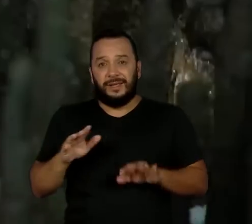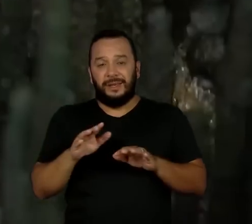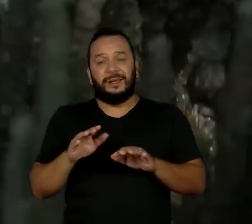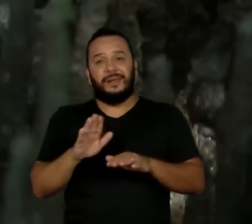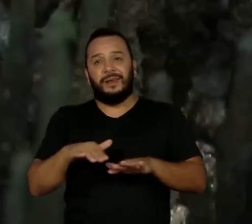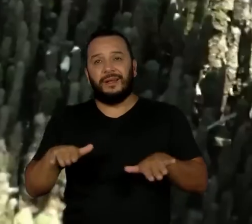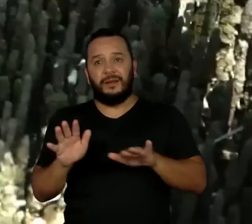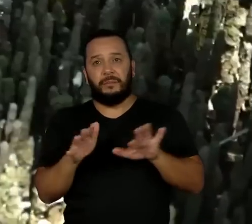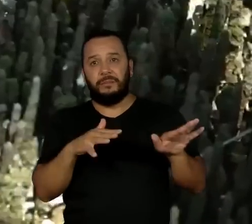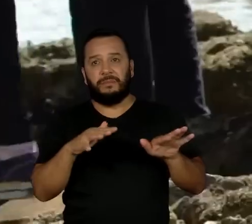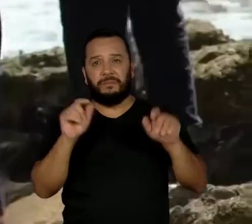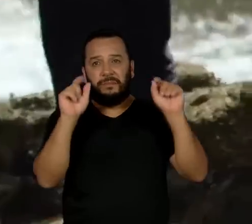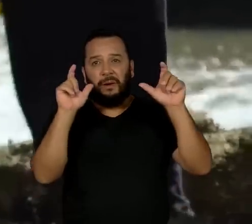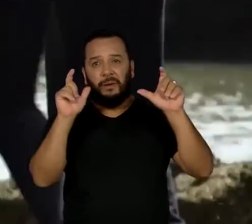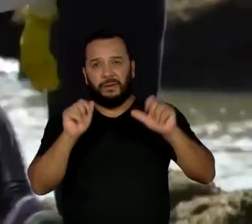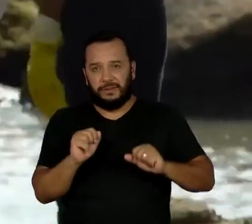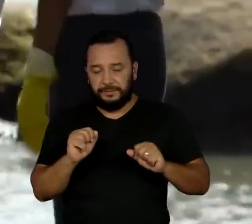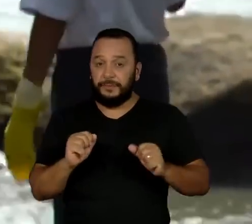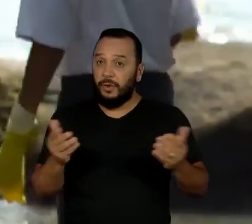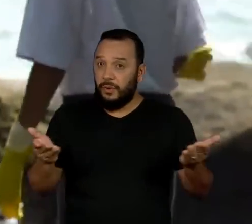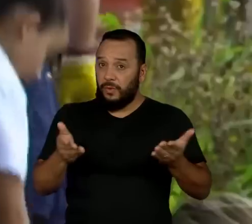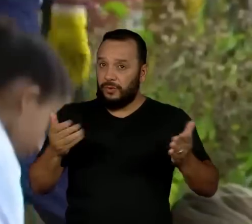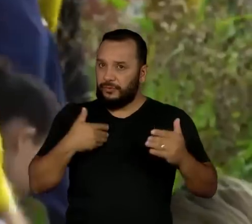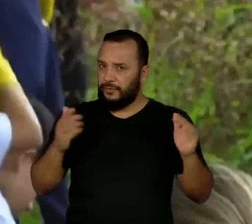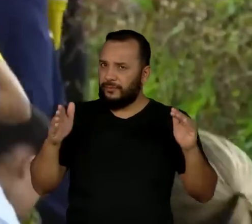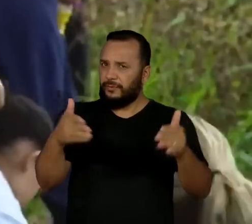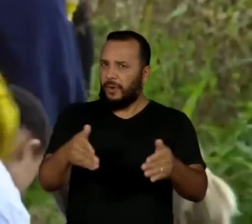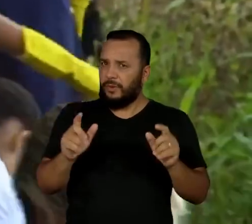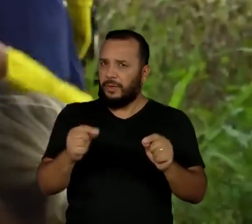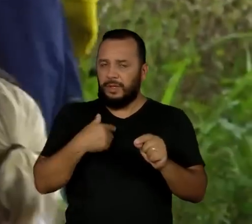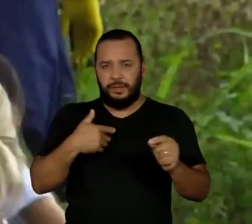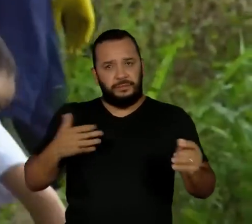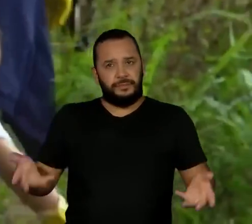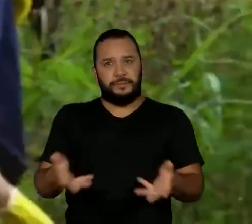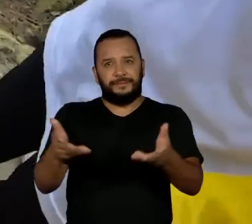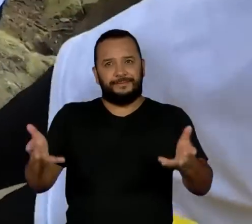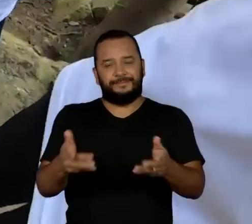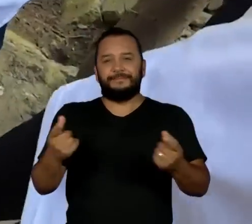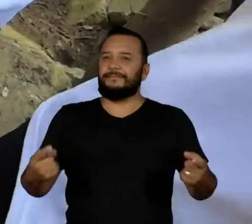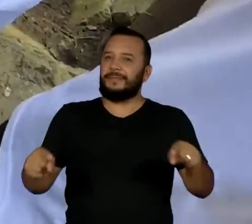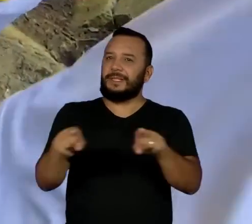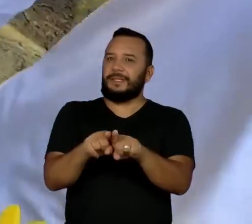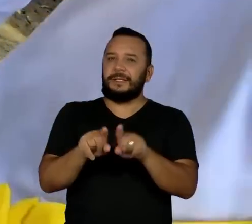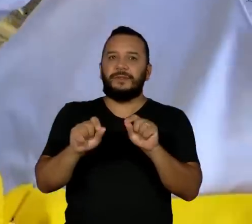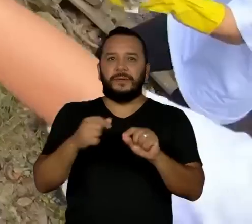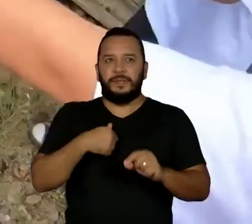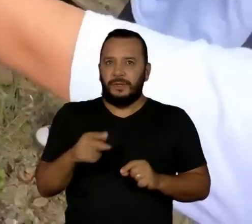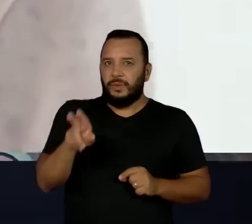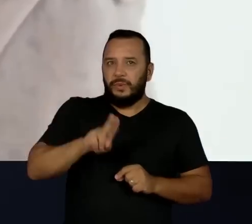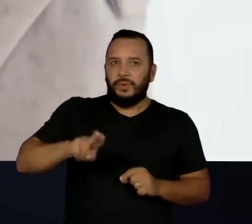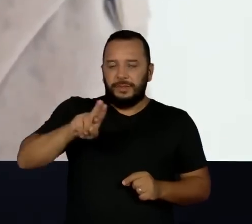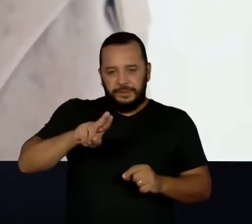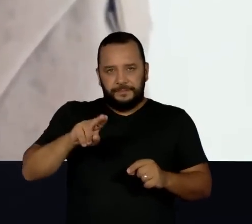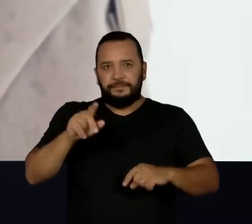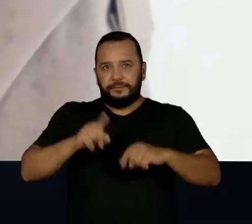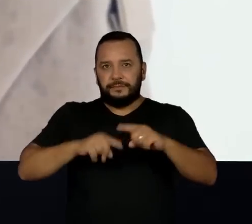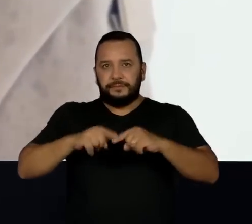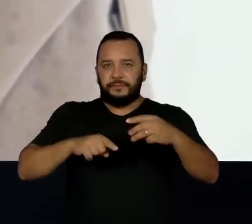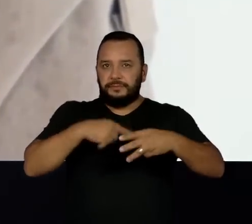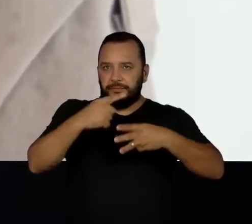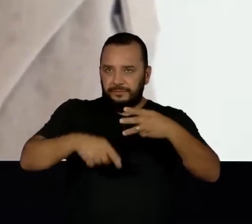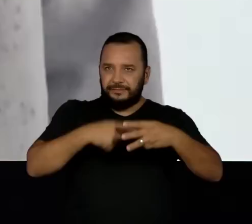Hoje, o foco de atuação da Mar Limpo é promover, por meio de parcerias, a reutilização de material retirado